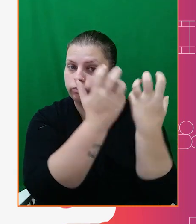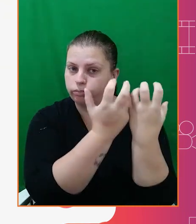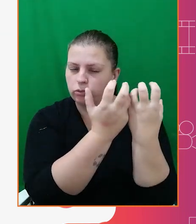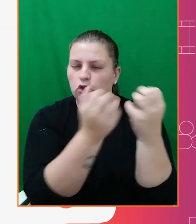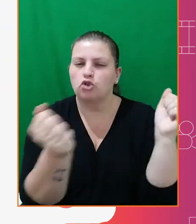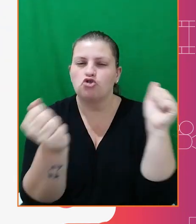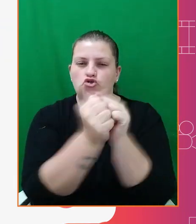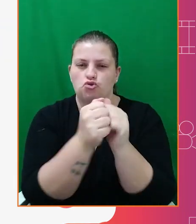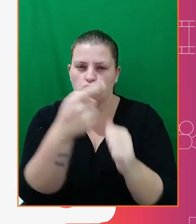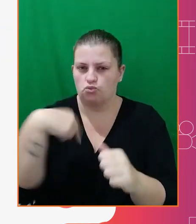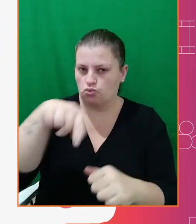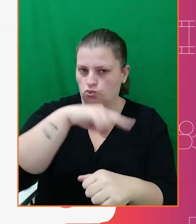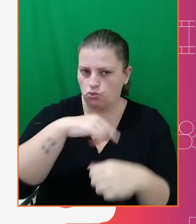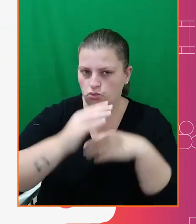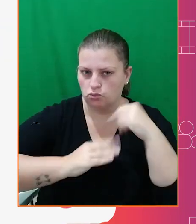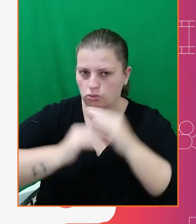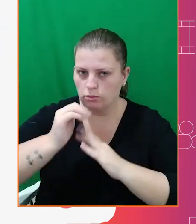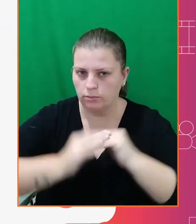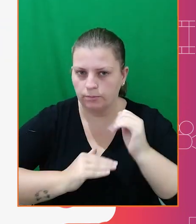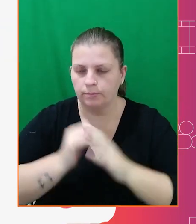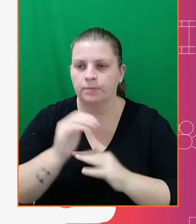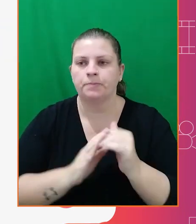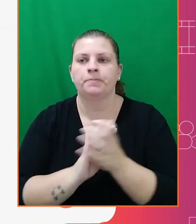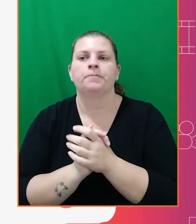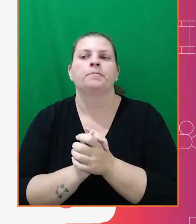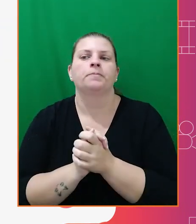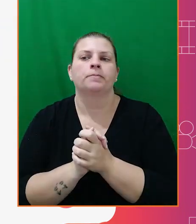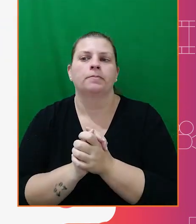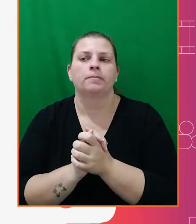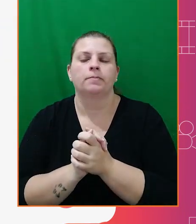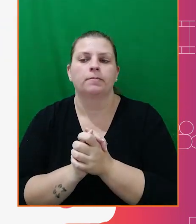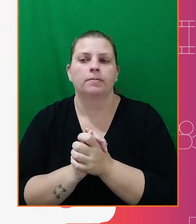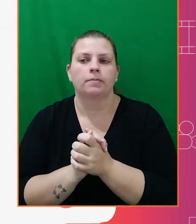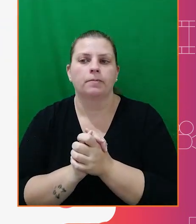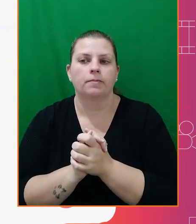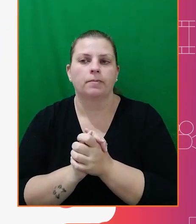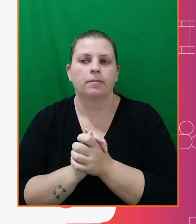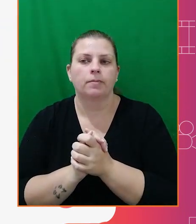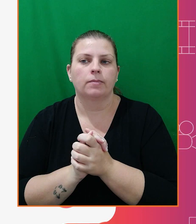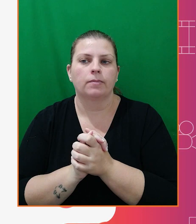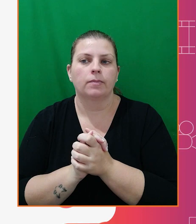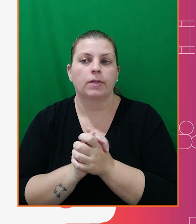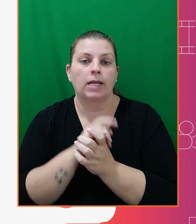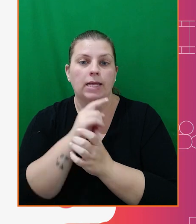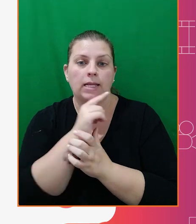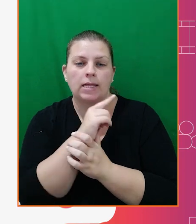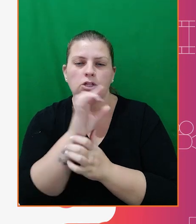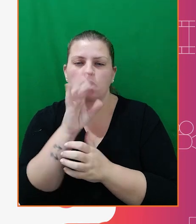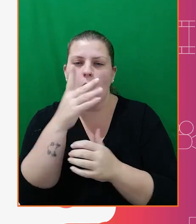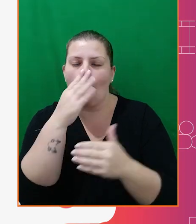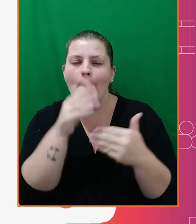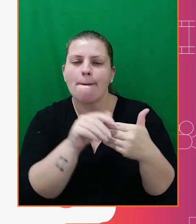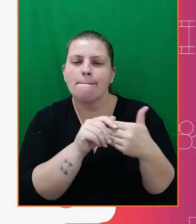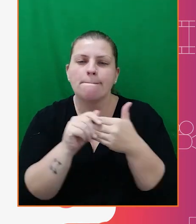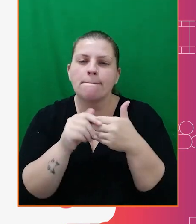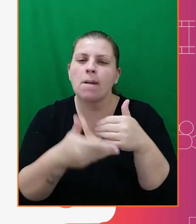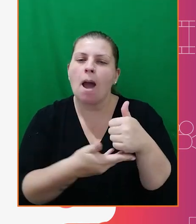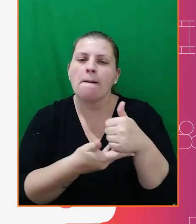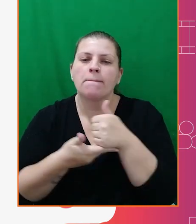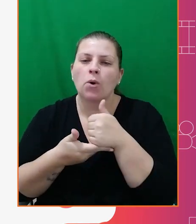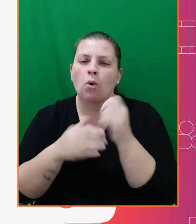Para deixar o desenho mais interessante, use essas linhas apenas como guias, as linhas das